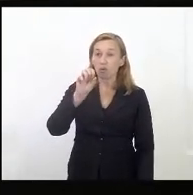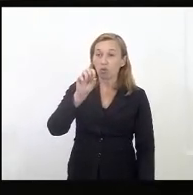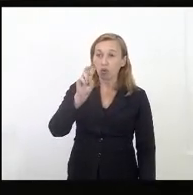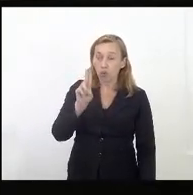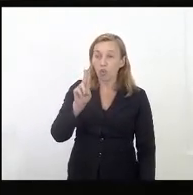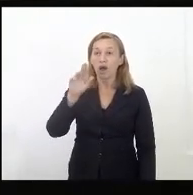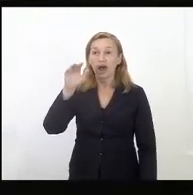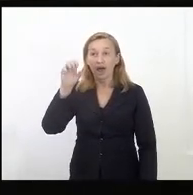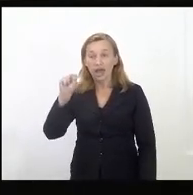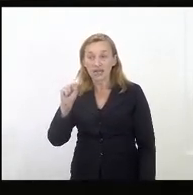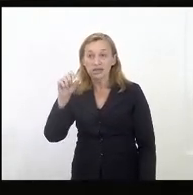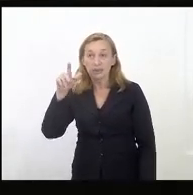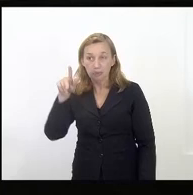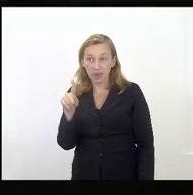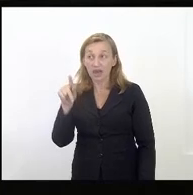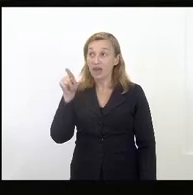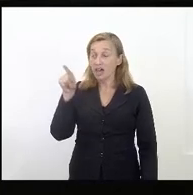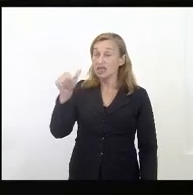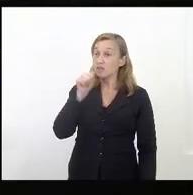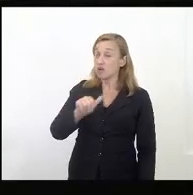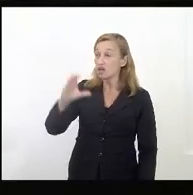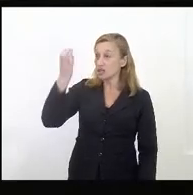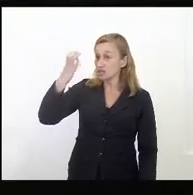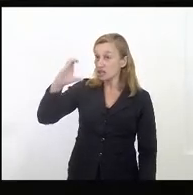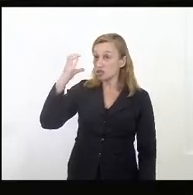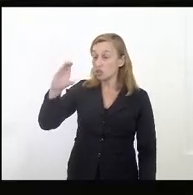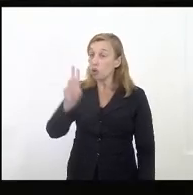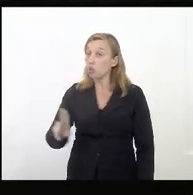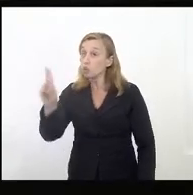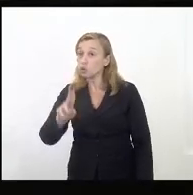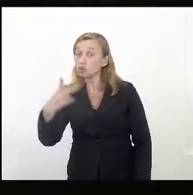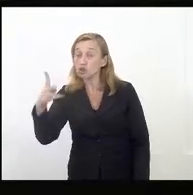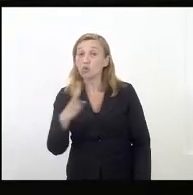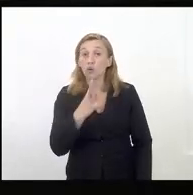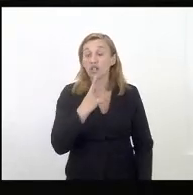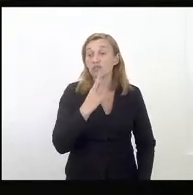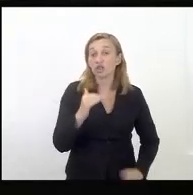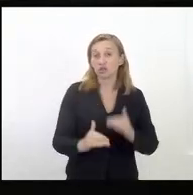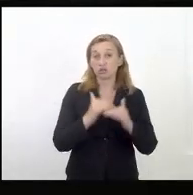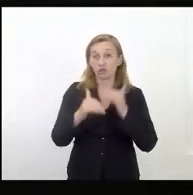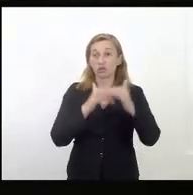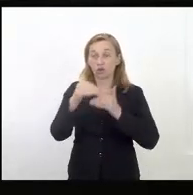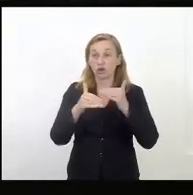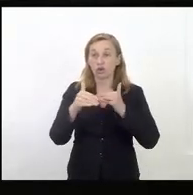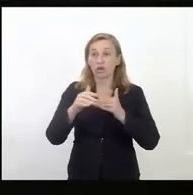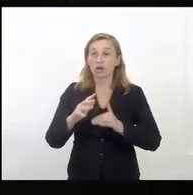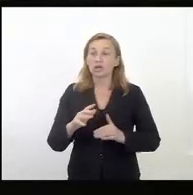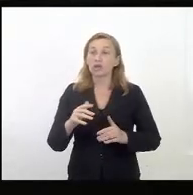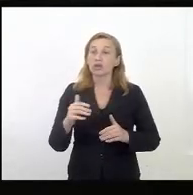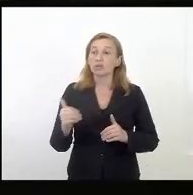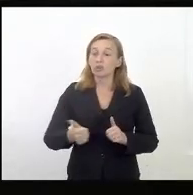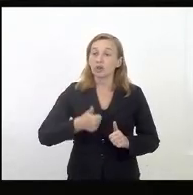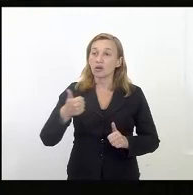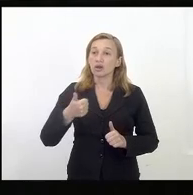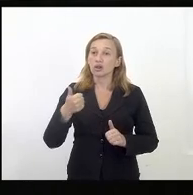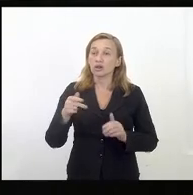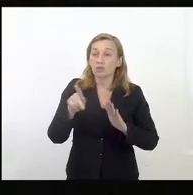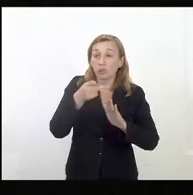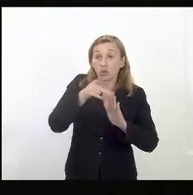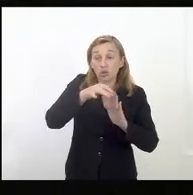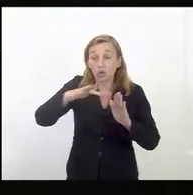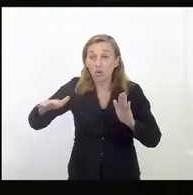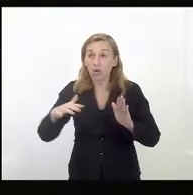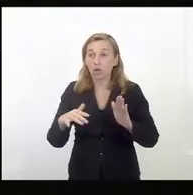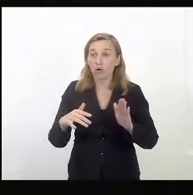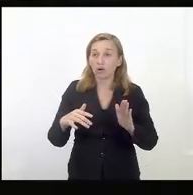essa cientista utilizou seus conhecimentos no desenvolvimento e aprimoramento de Protocolos de